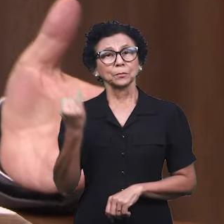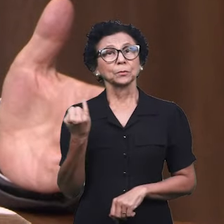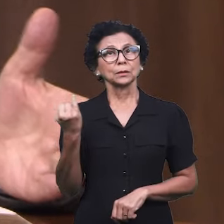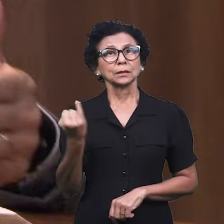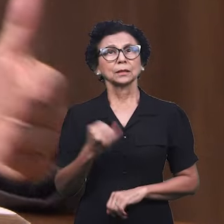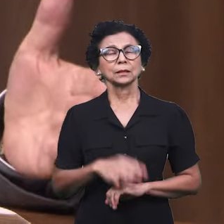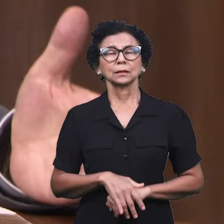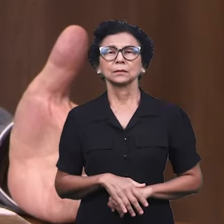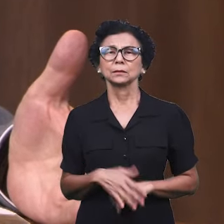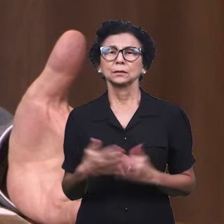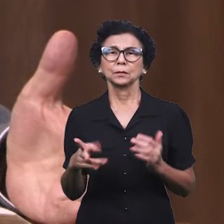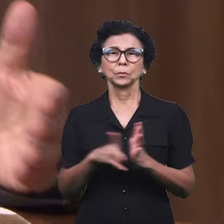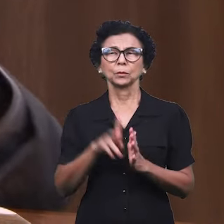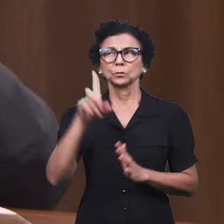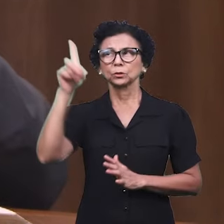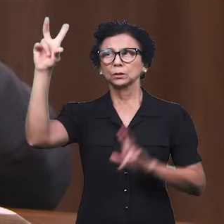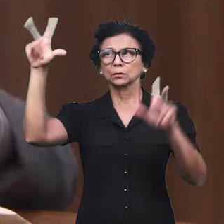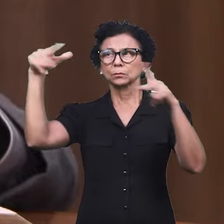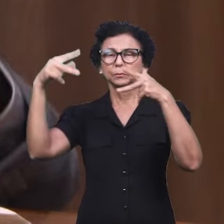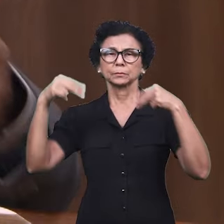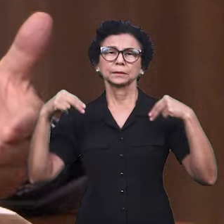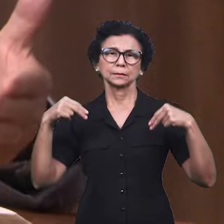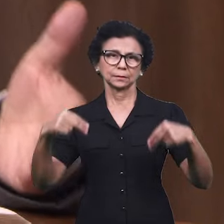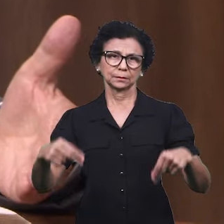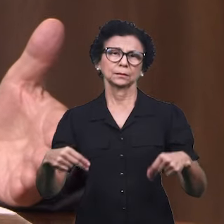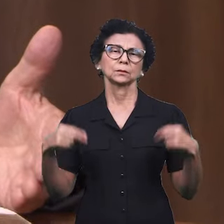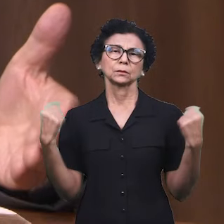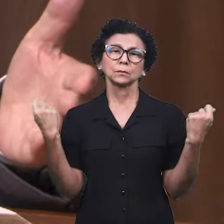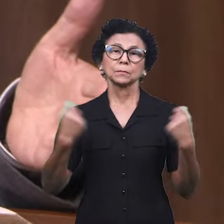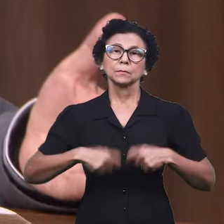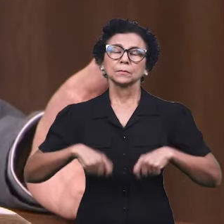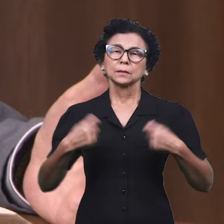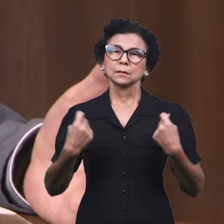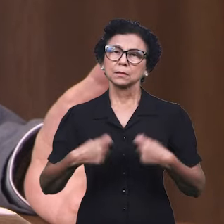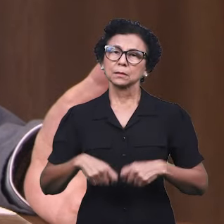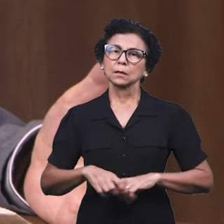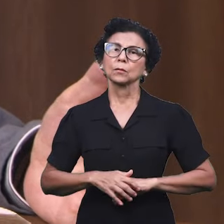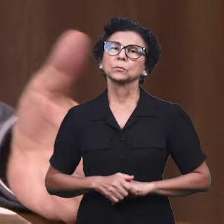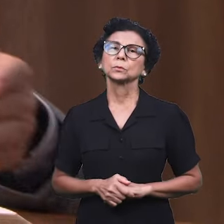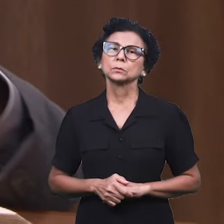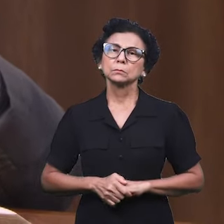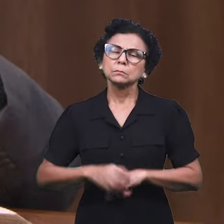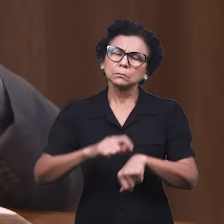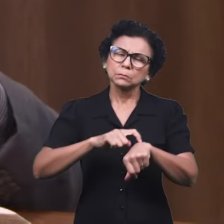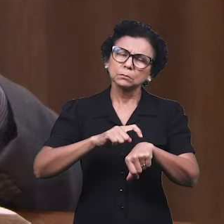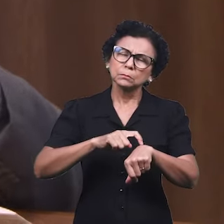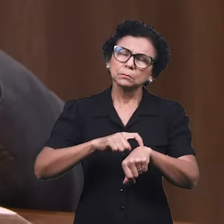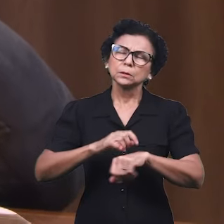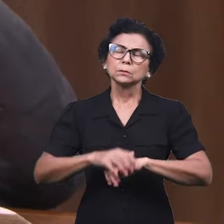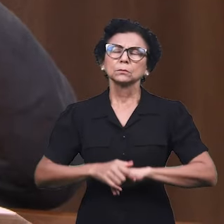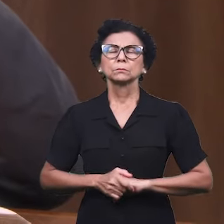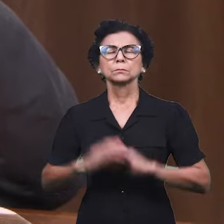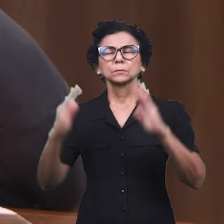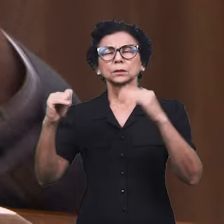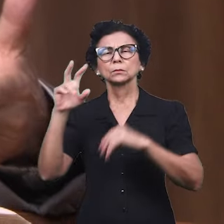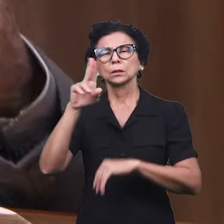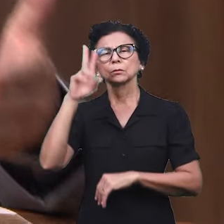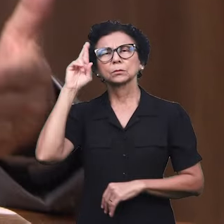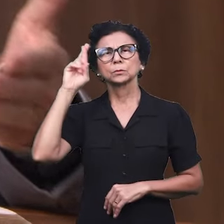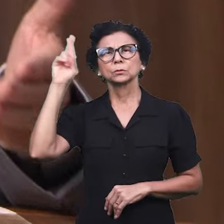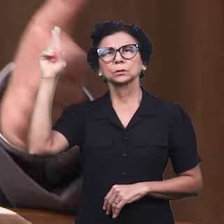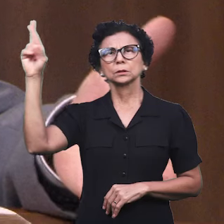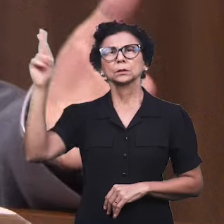dom de Deus, é uma bênção de Deus. Nós devemos orar ao Senhor pelo nosso tempo. Devemos orar ao Senhor para saber usar